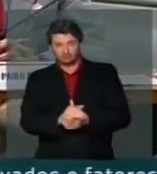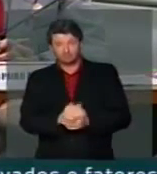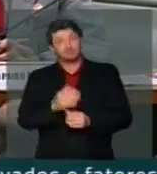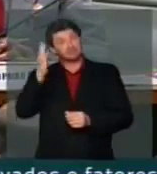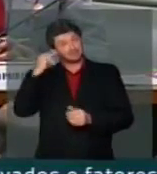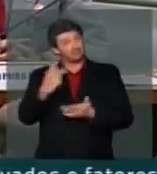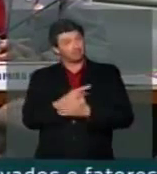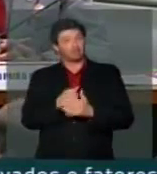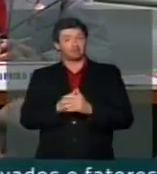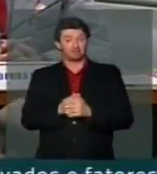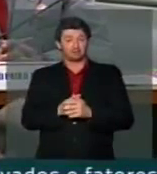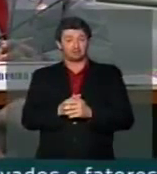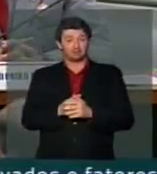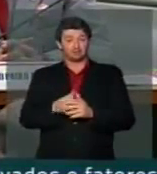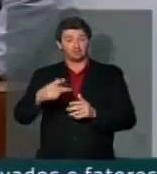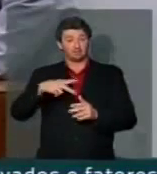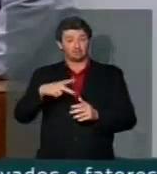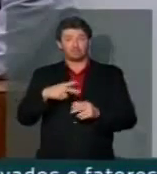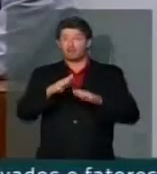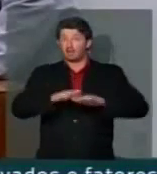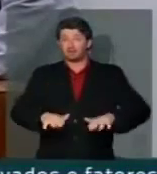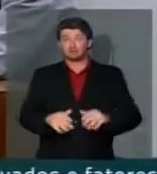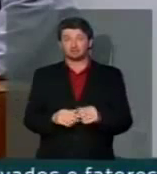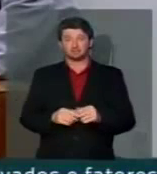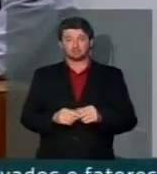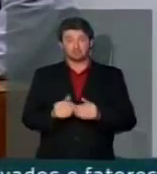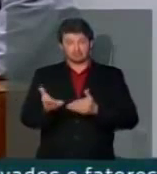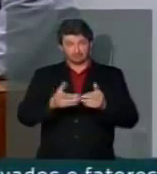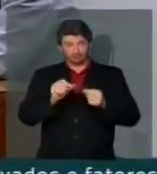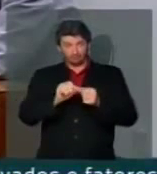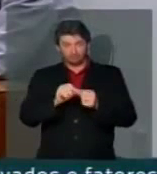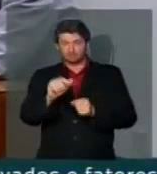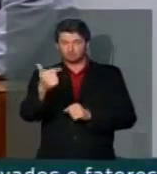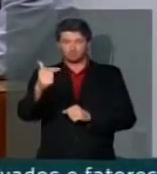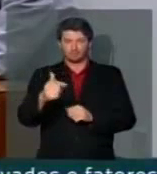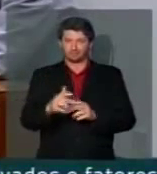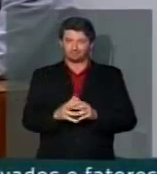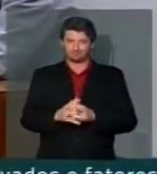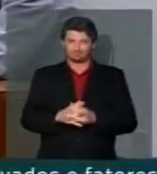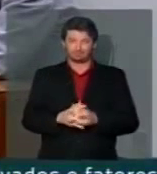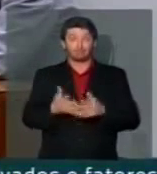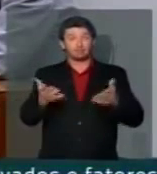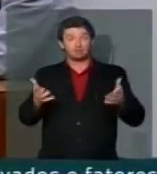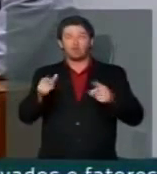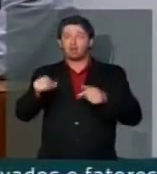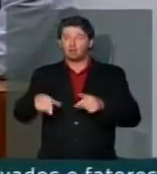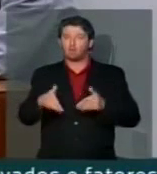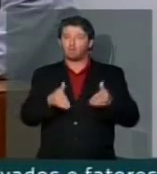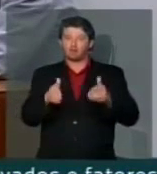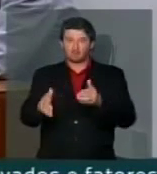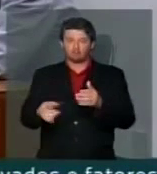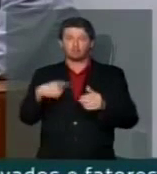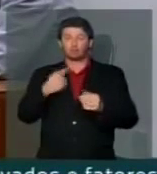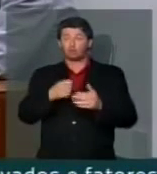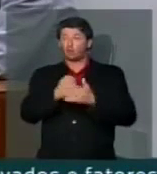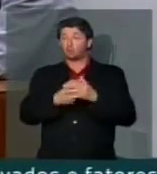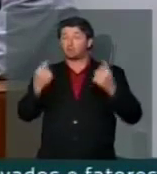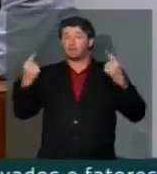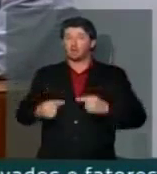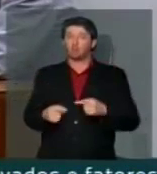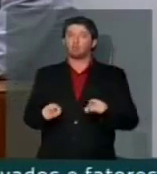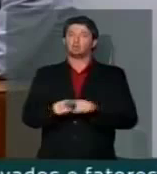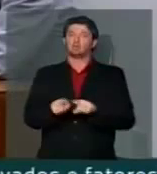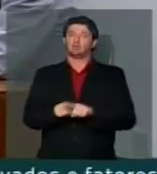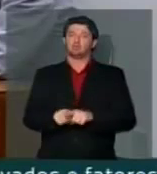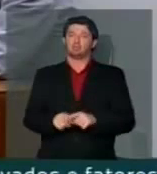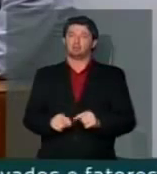como funciona, porque na área privada funciona exatamente assim, eles não prestam o serviço. Então, esse é um caminho que a gente tem que lutar contra também,